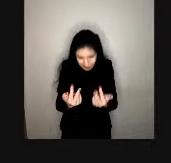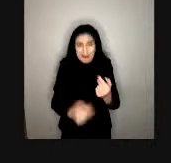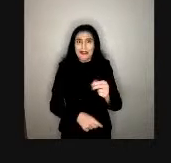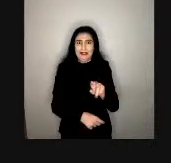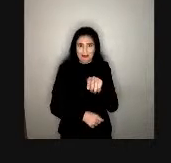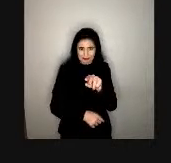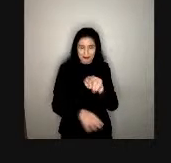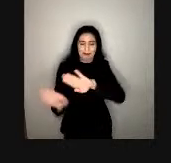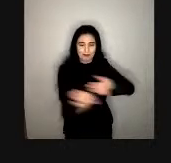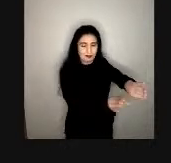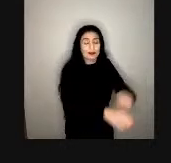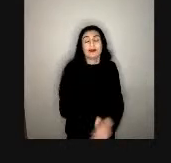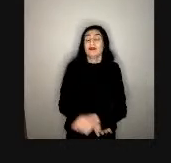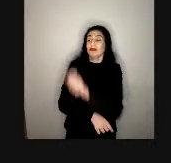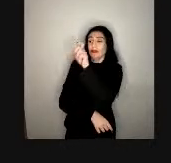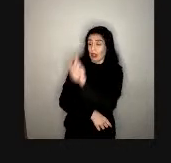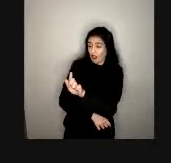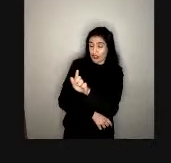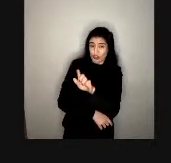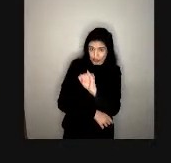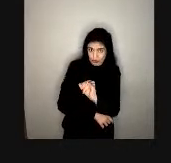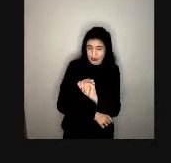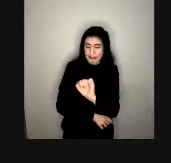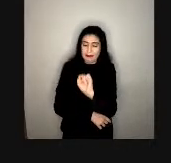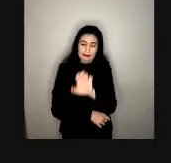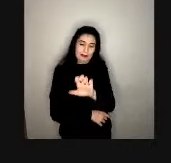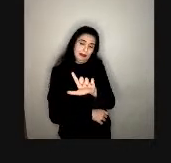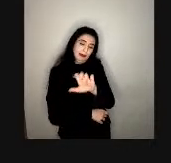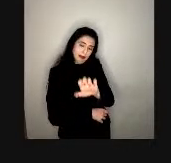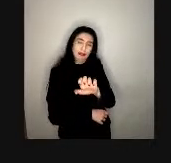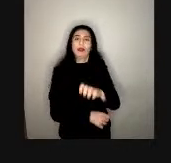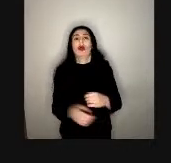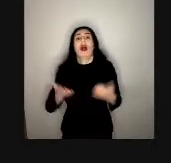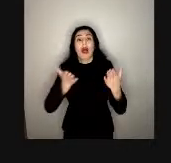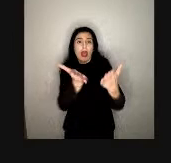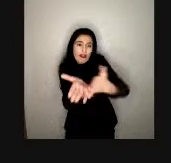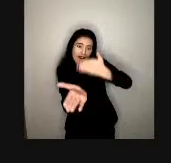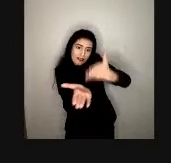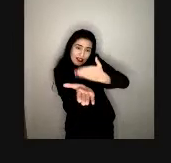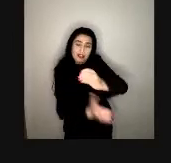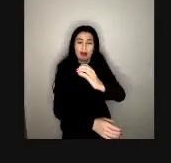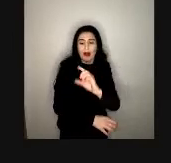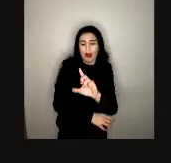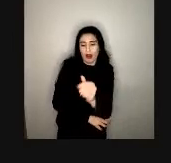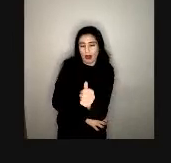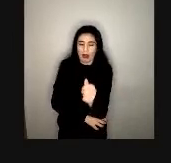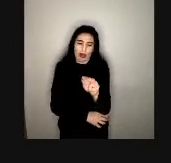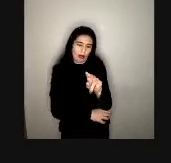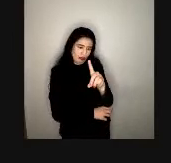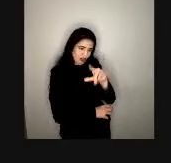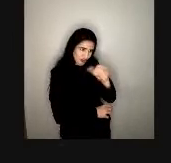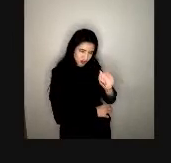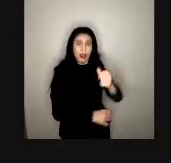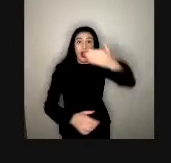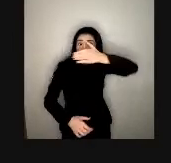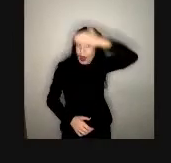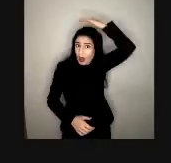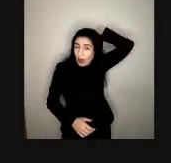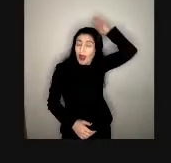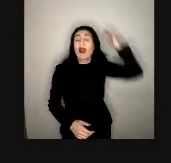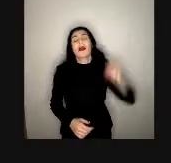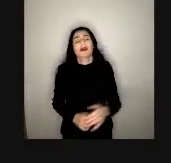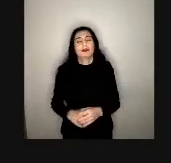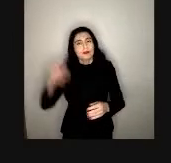A Gisele, nós acompanhamos numa matéria para a revista Cláudia, desde que ela estava careca até o cabelo crescer,